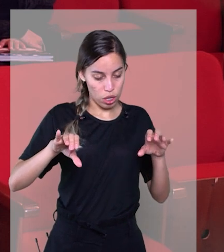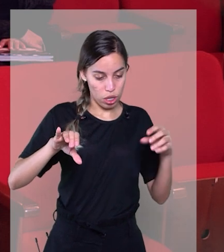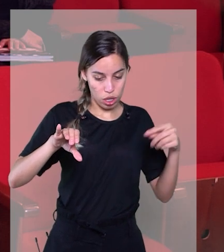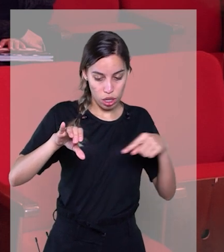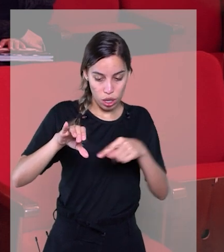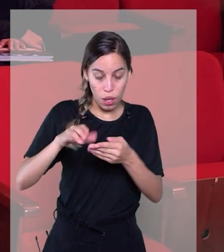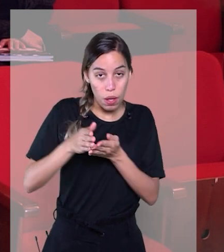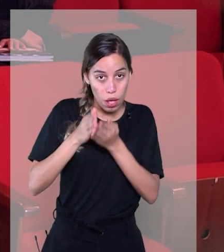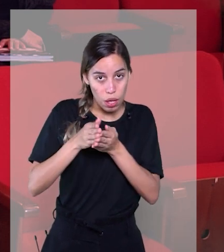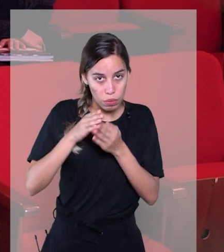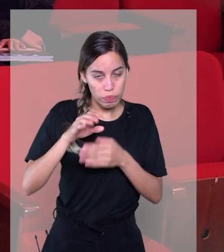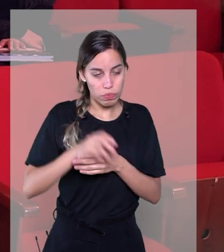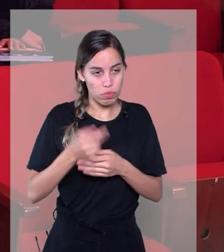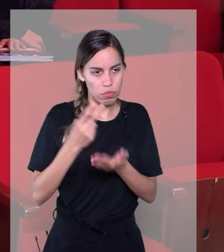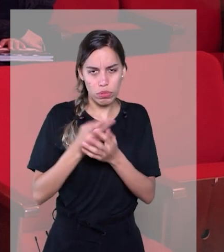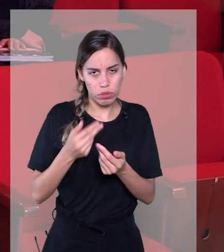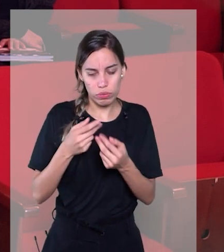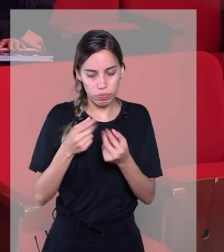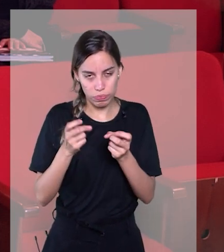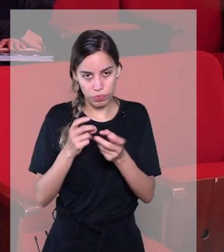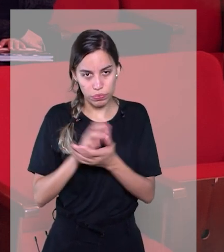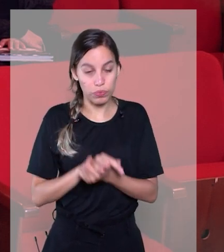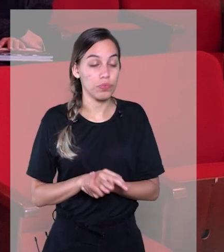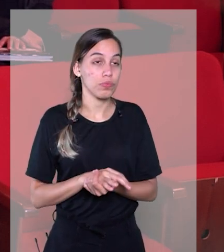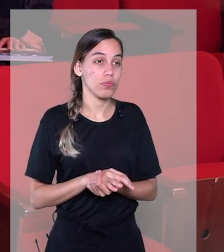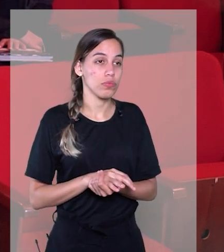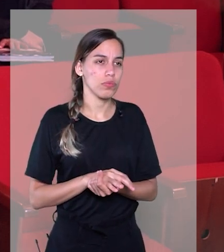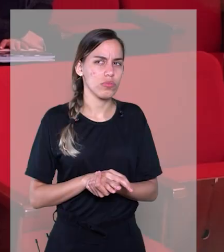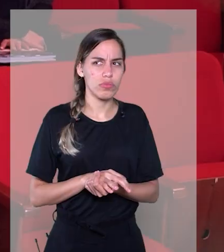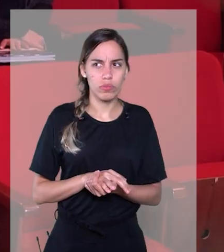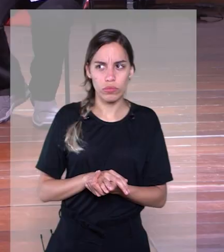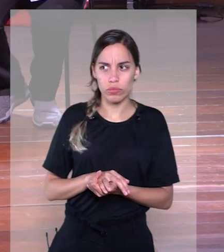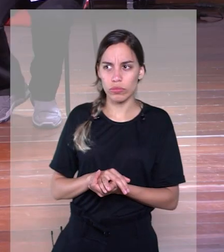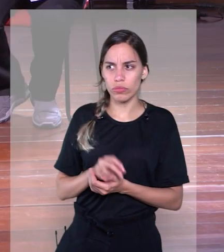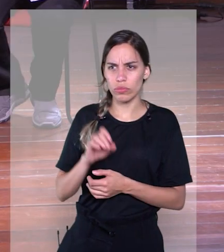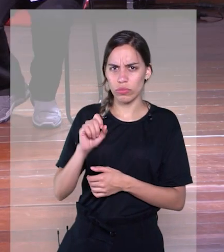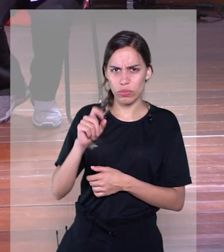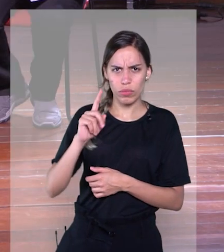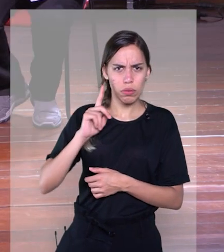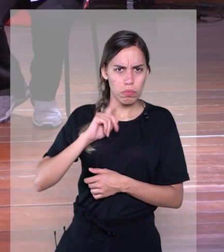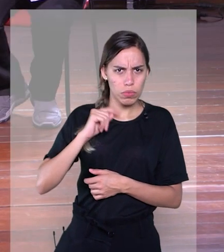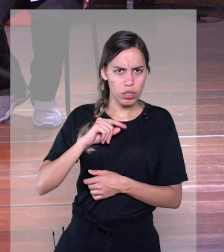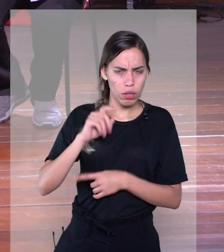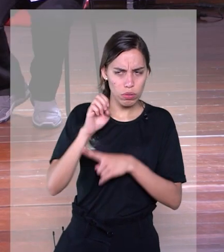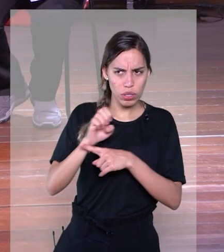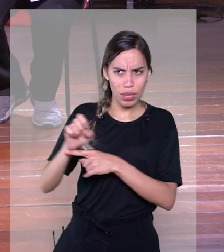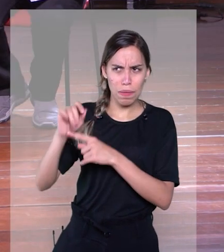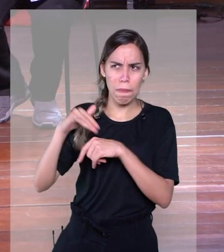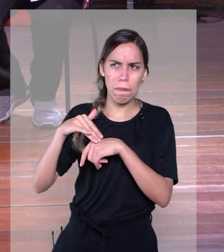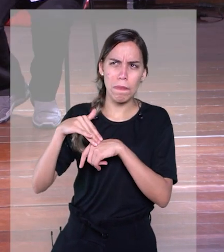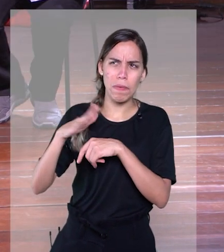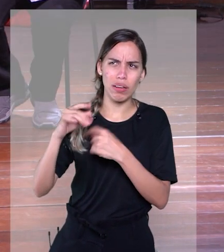conseguiu, porque Minas está no mundo, né, graças a ele. Então é uma honra. Minas é um dos estados mais peculiares